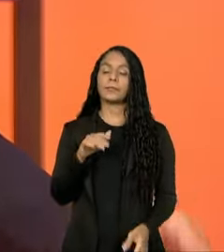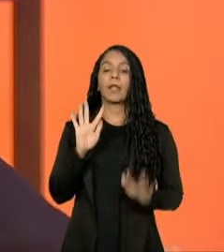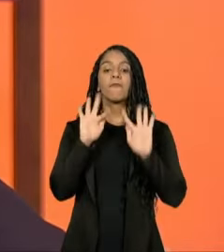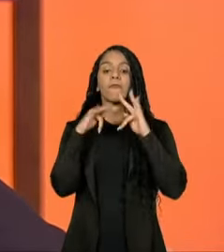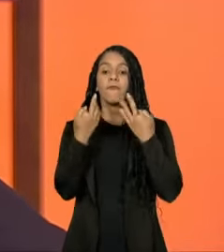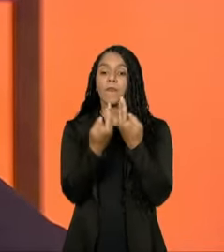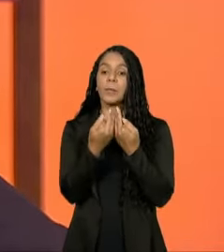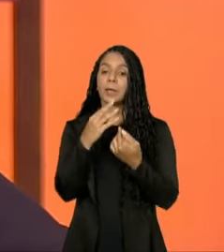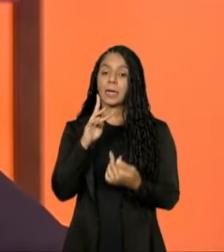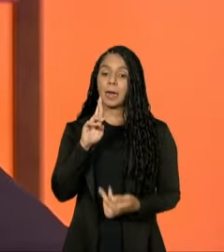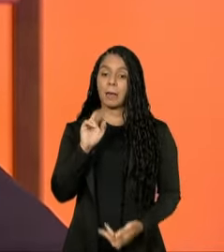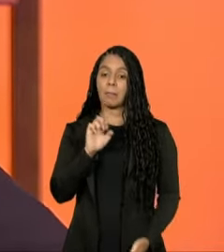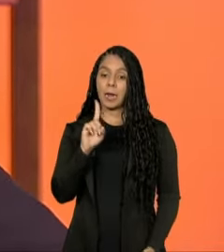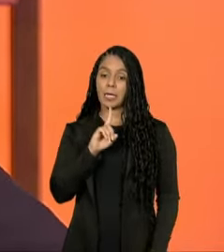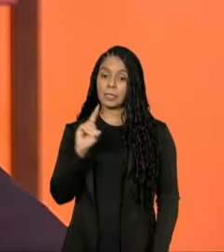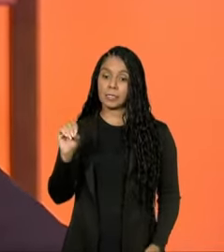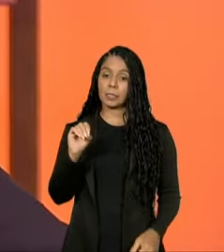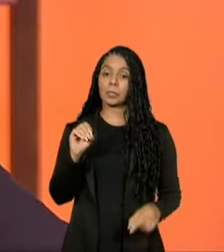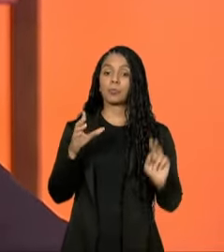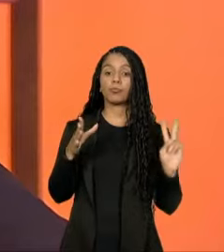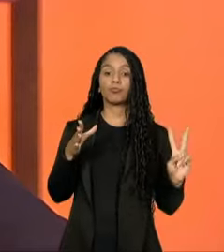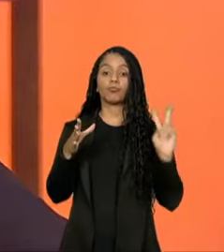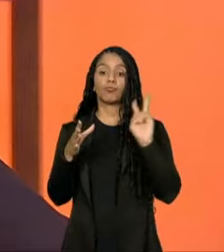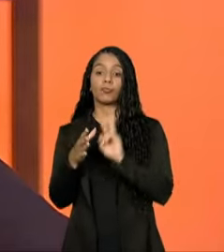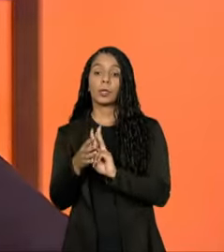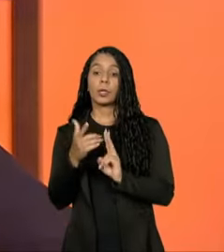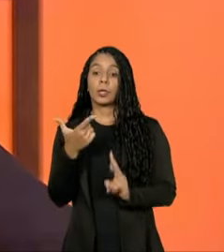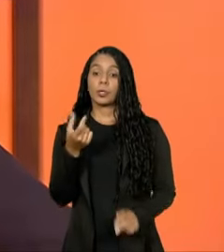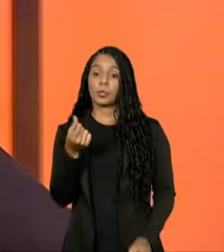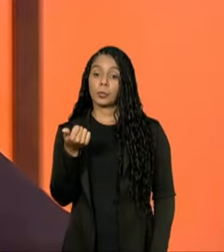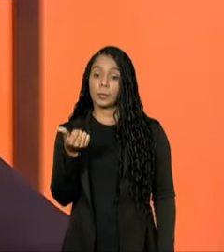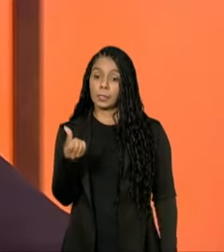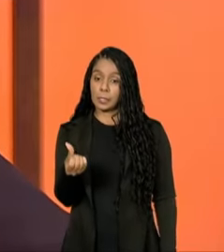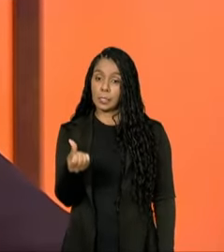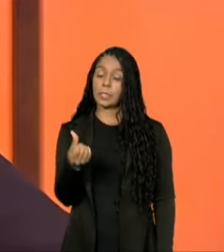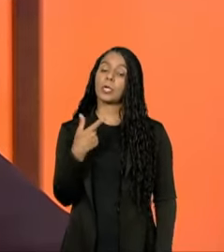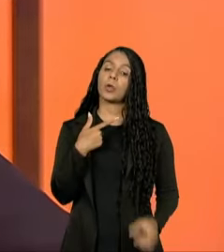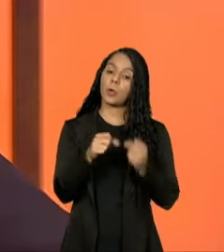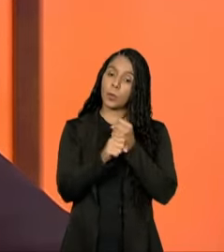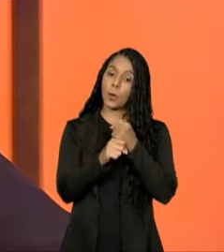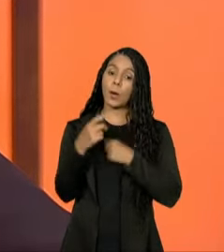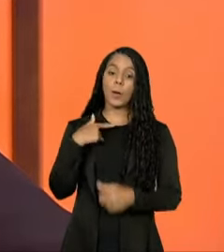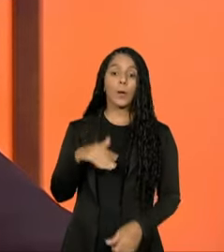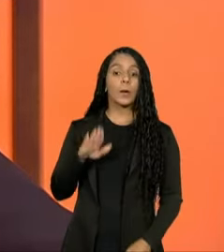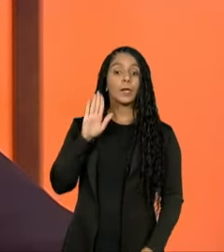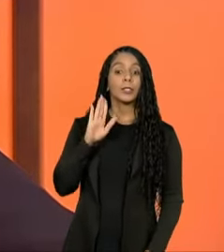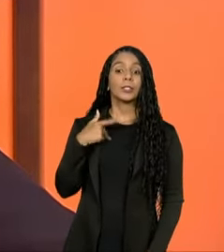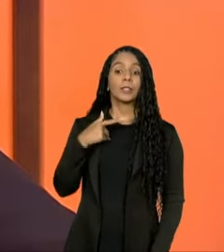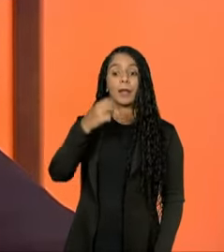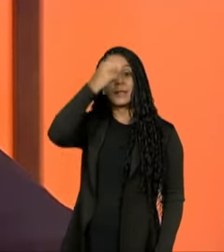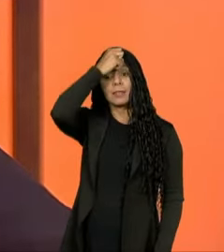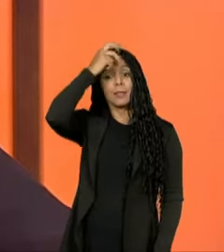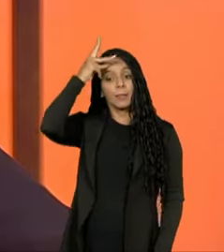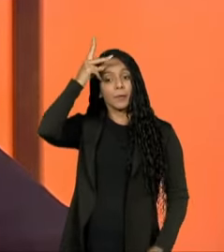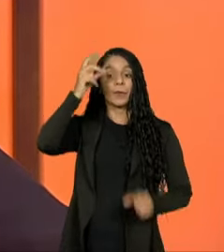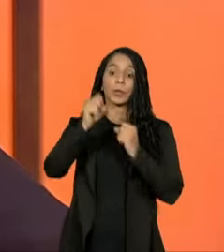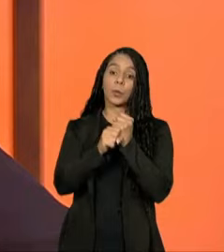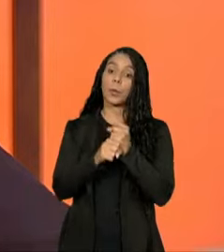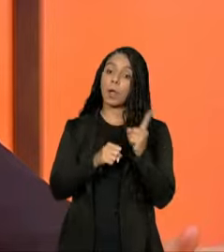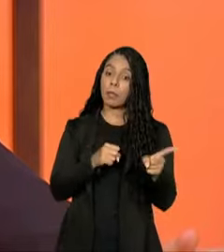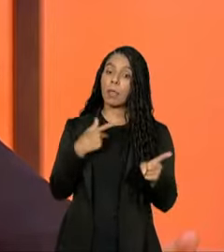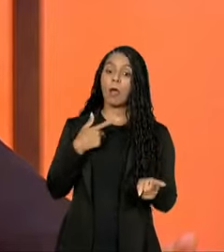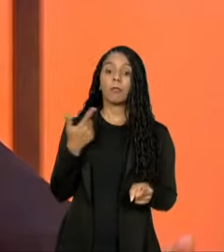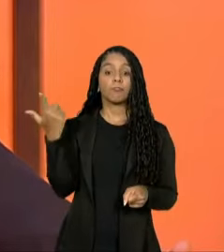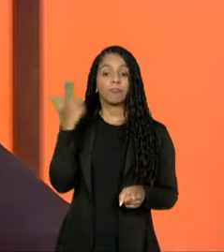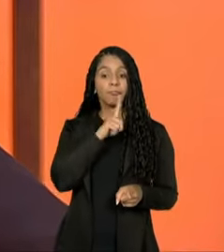família Brazão. Né? Infiltrou no PSOL em 2016, ano que eu fui... candidata a prefeita, ano que a Marielle se elegeu vereadora.